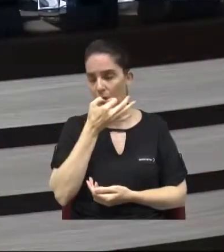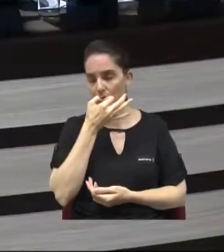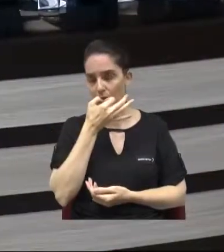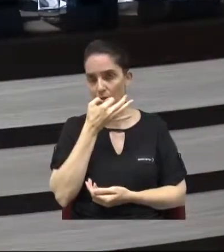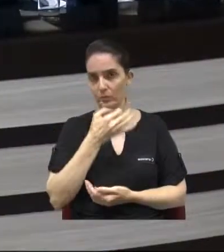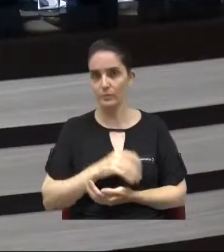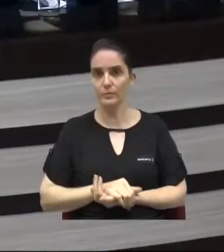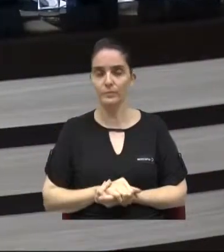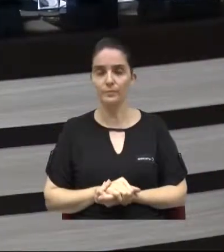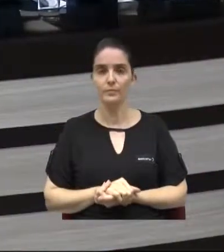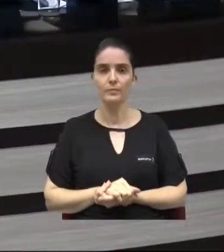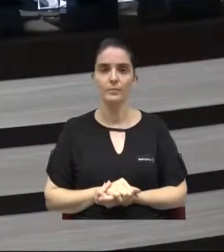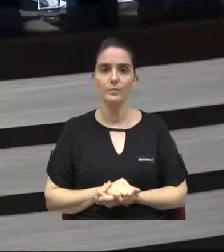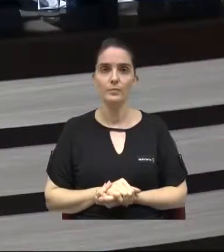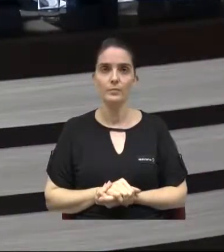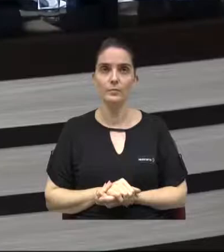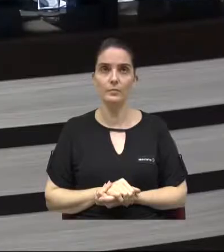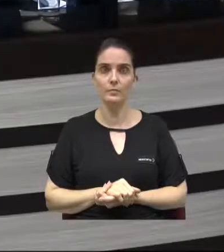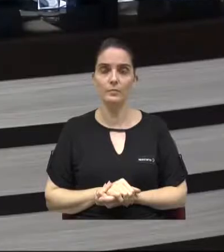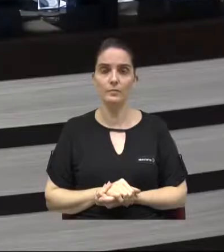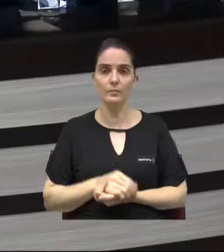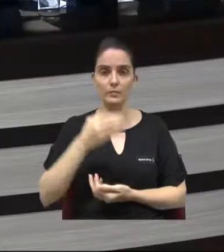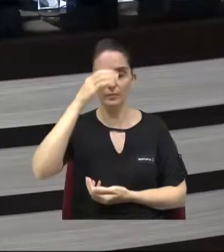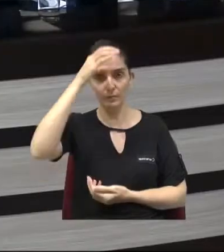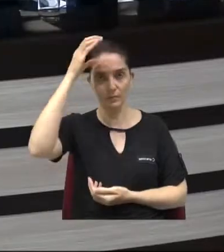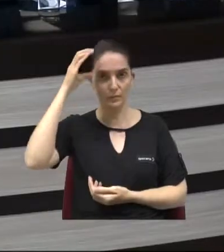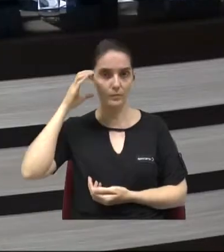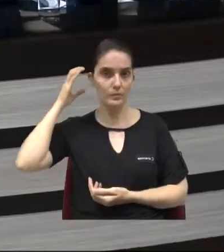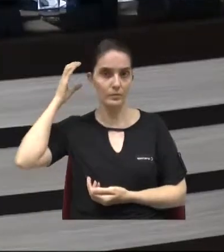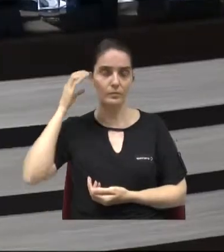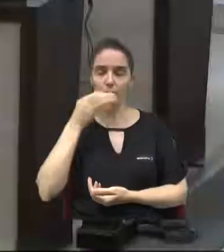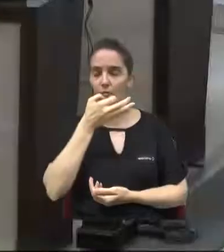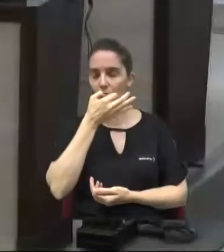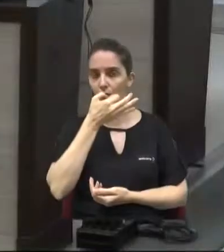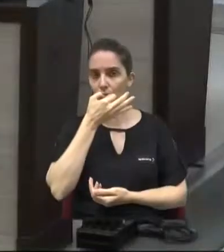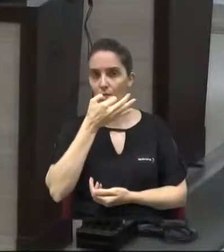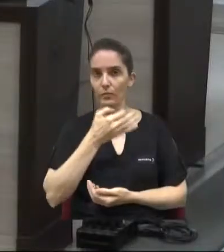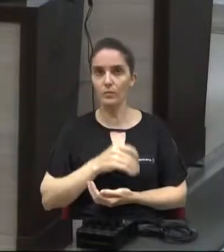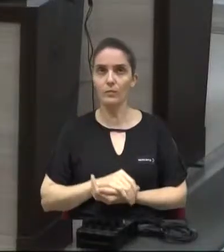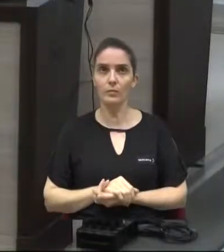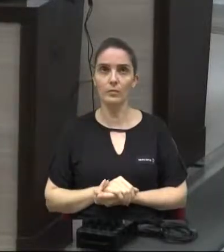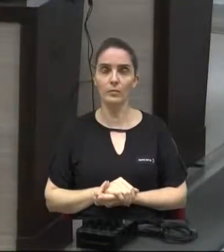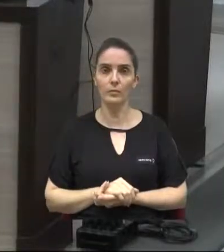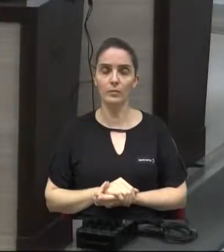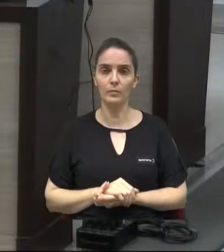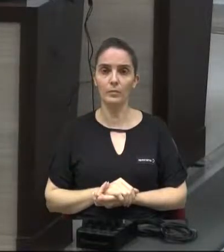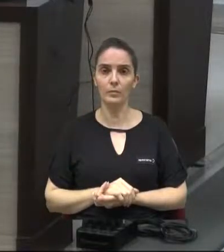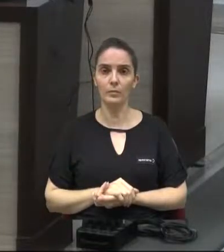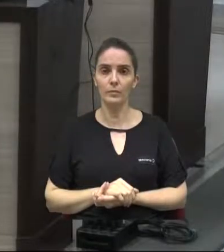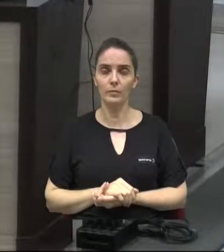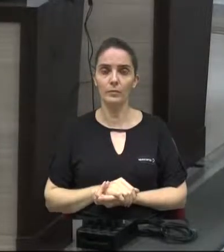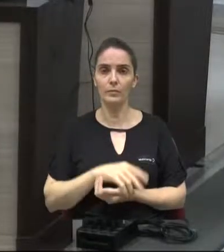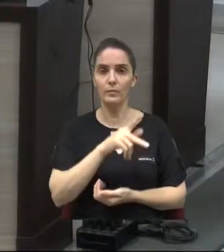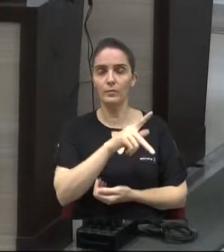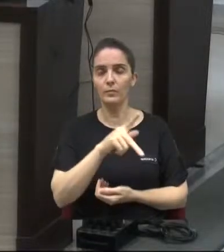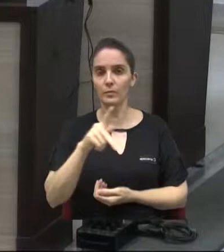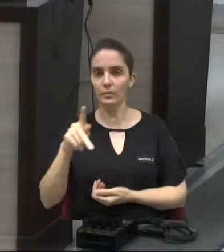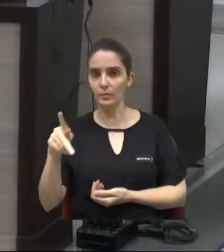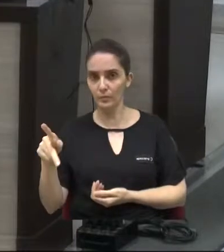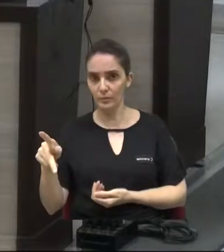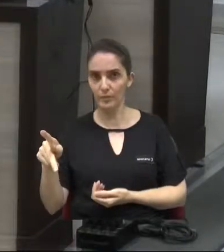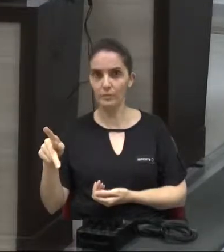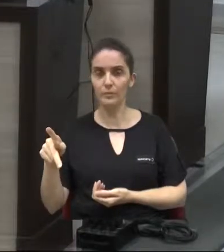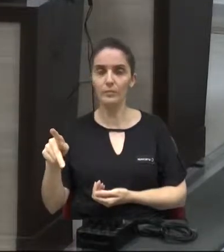discutir? Manifesto interesse, presidente. Com a palavra, a vereadora Carolina Pontes. Excelentíssimo presidente em exercício, doutora